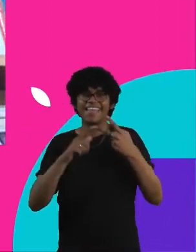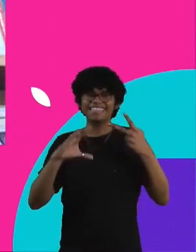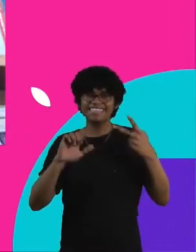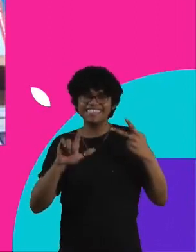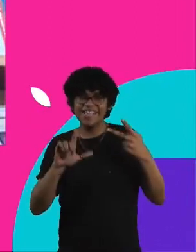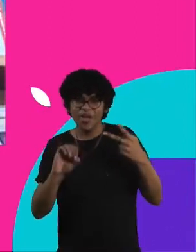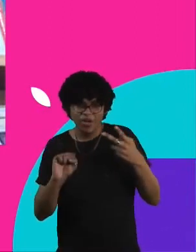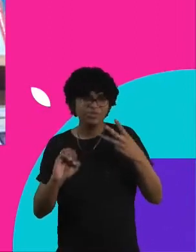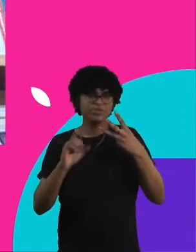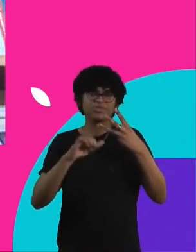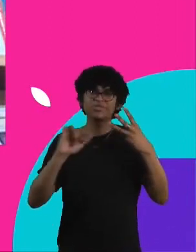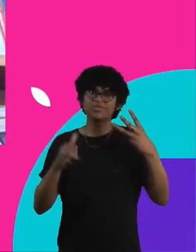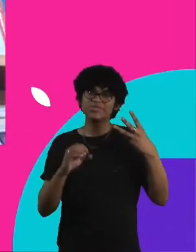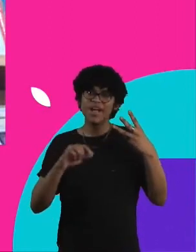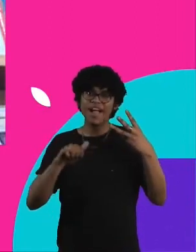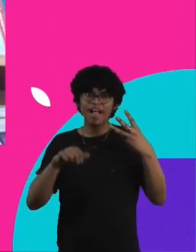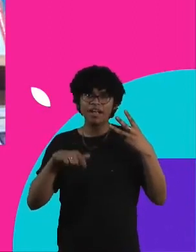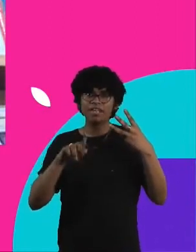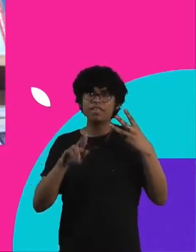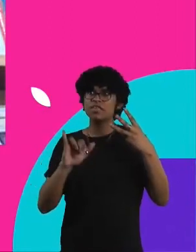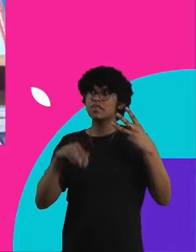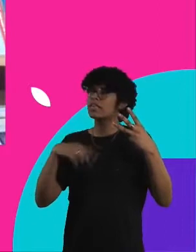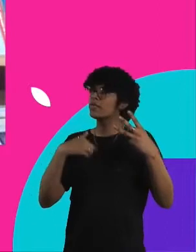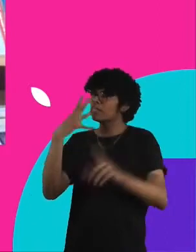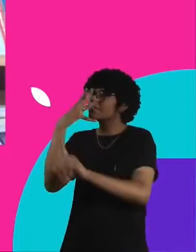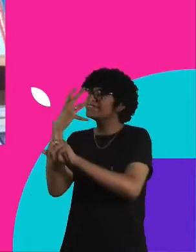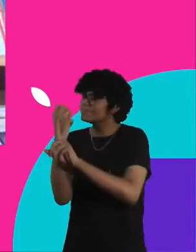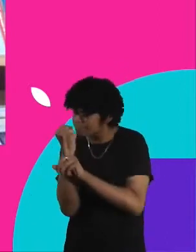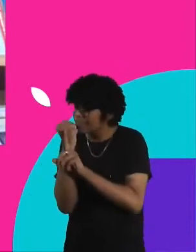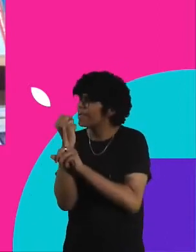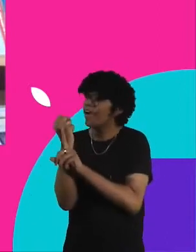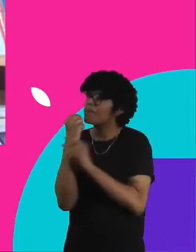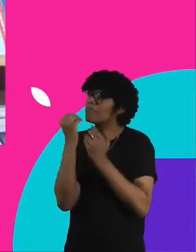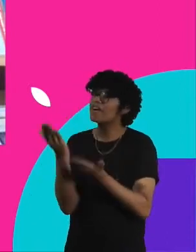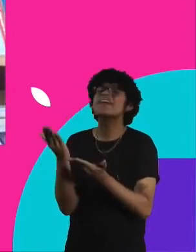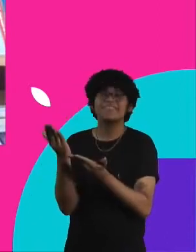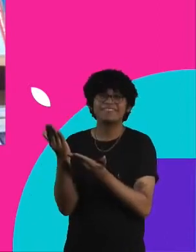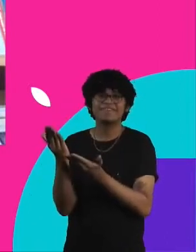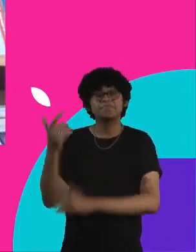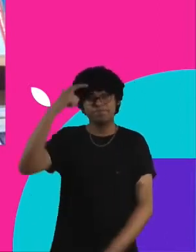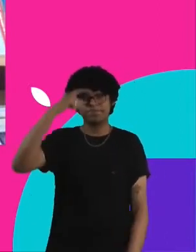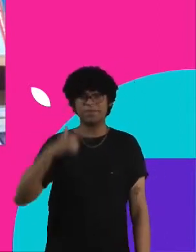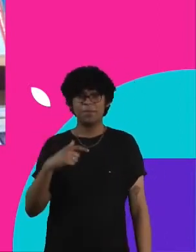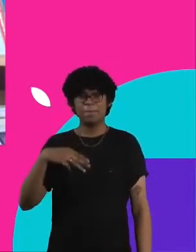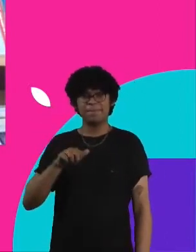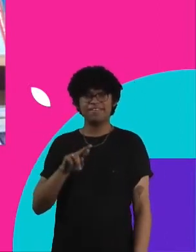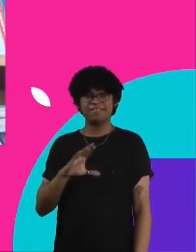Joaquim, enfim, são pessoas que eu sempre admirei e sempre inspiraram minha trajetória. Eu sou a Marcela, uma mulher